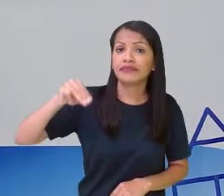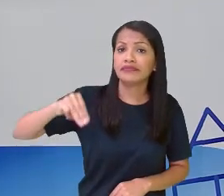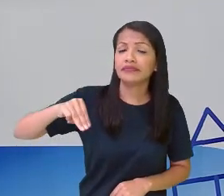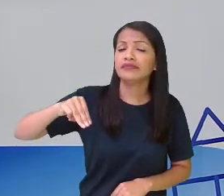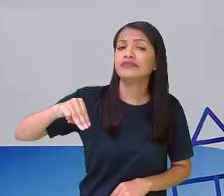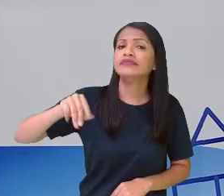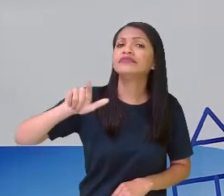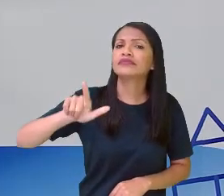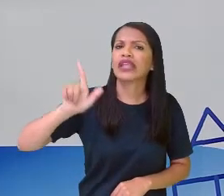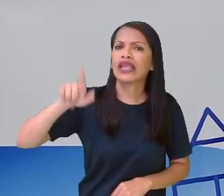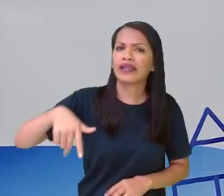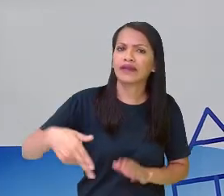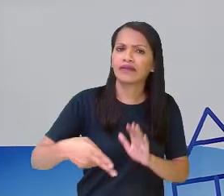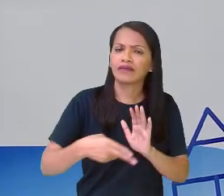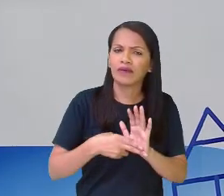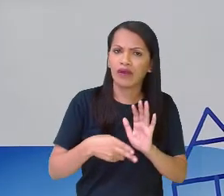garrafão?